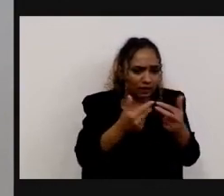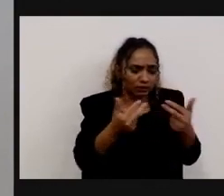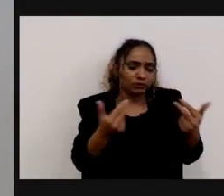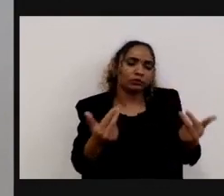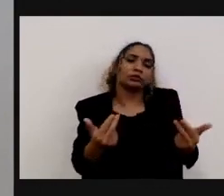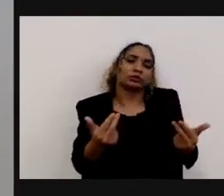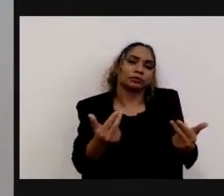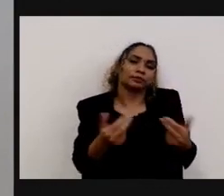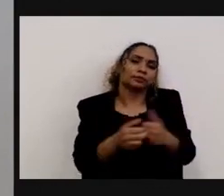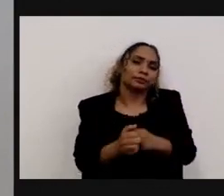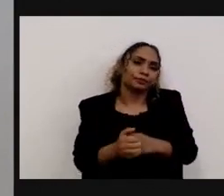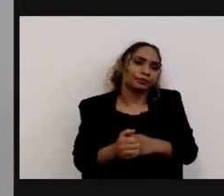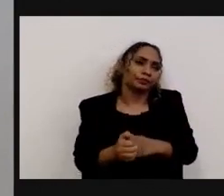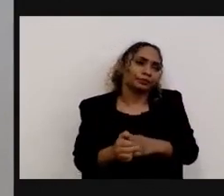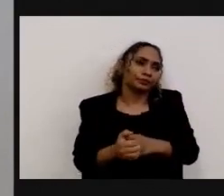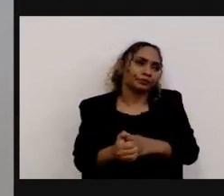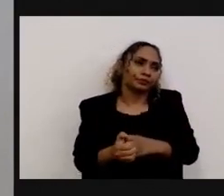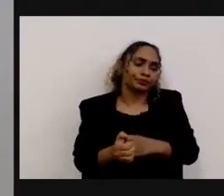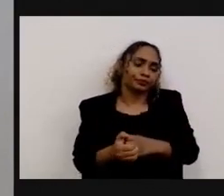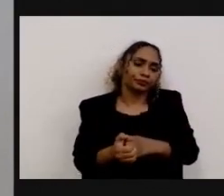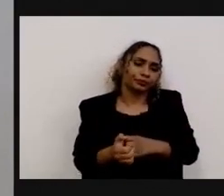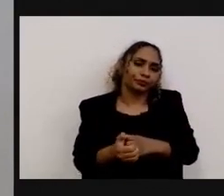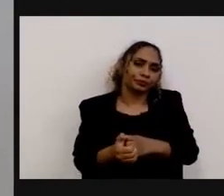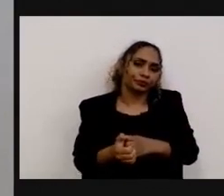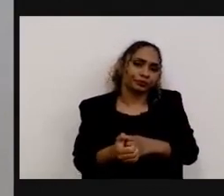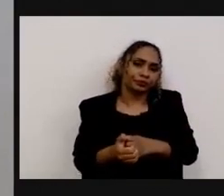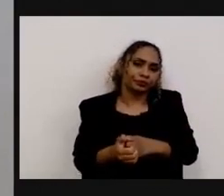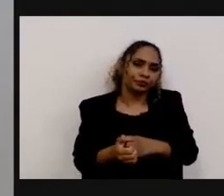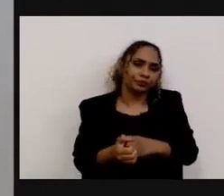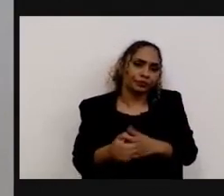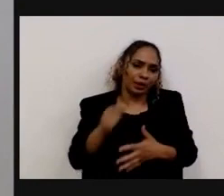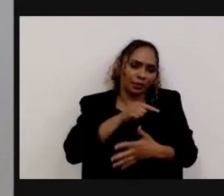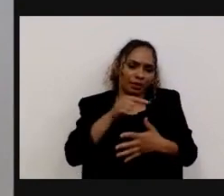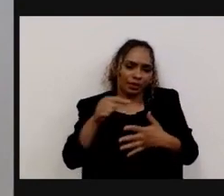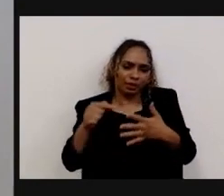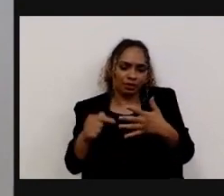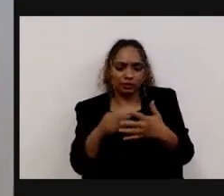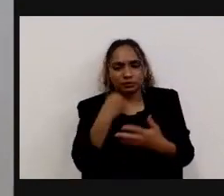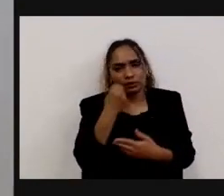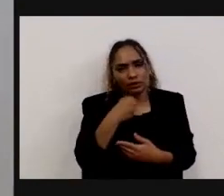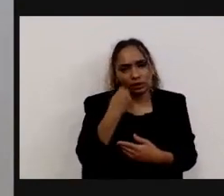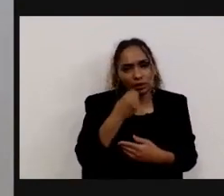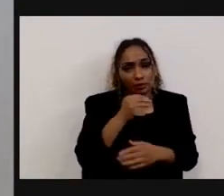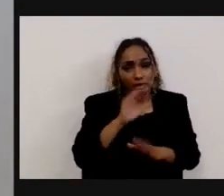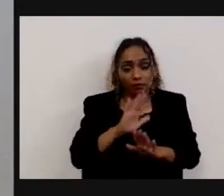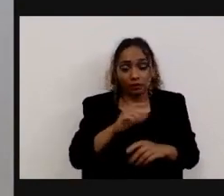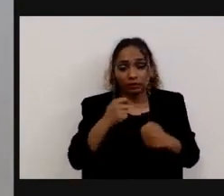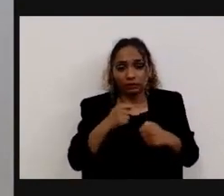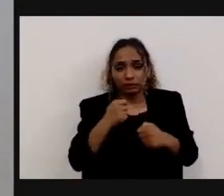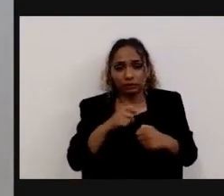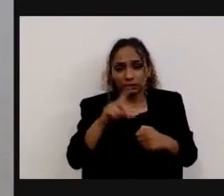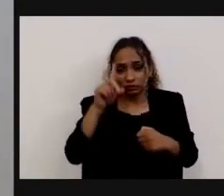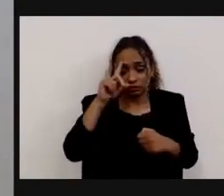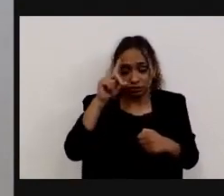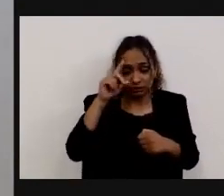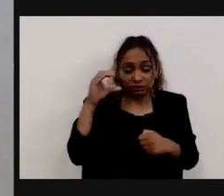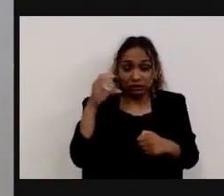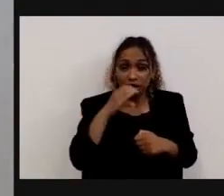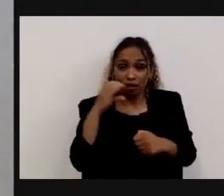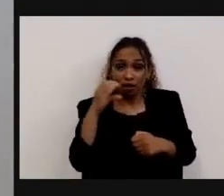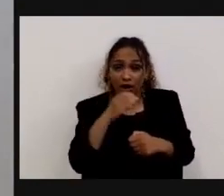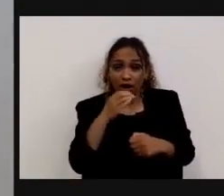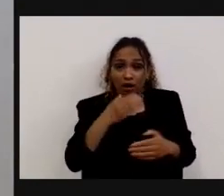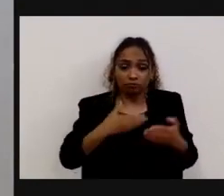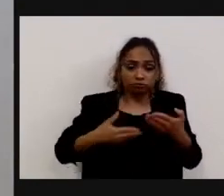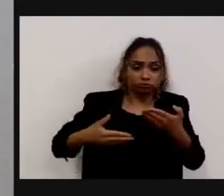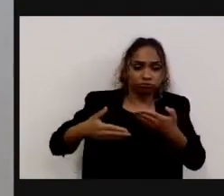coisas a partir a gente tem várias experiências no trabalho mas a gente tem que no dia a dia corrido né muita